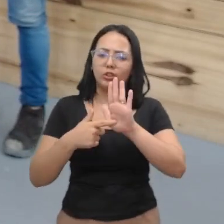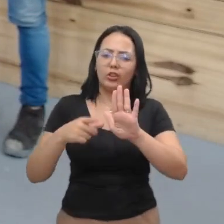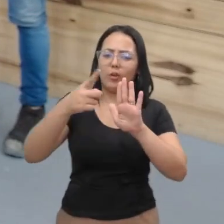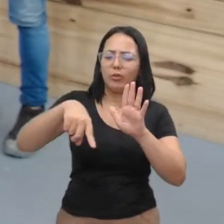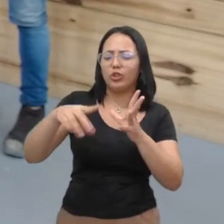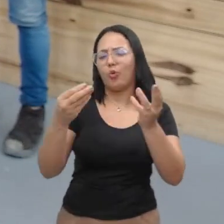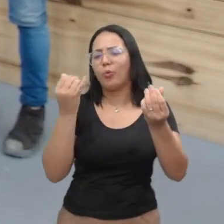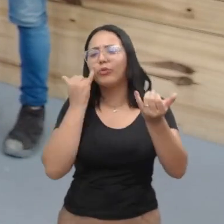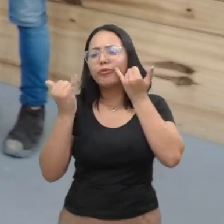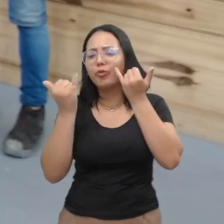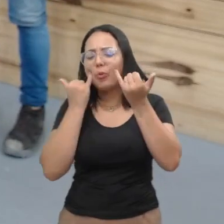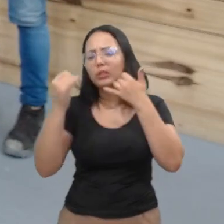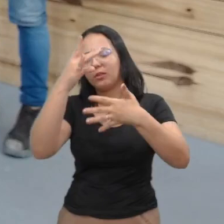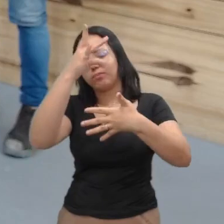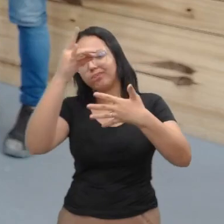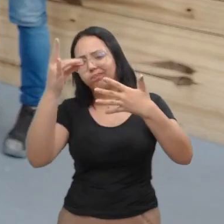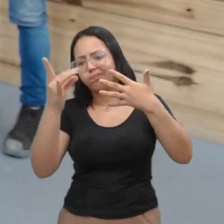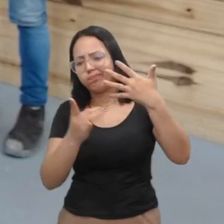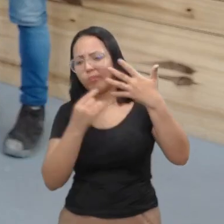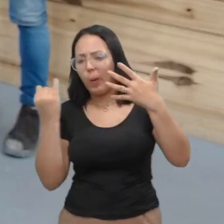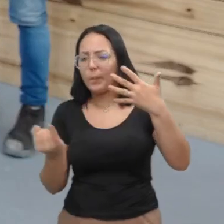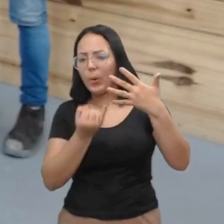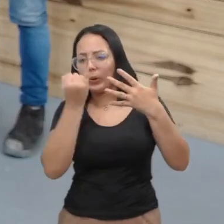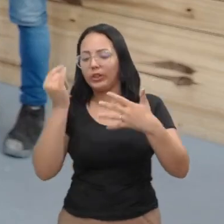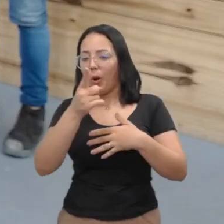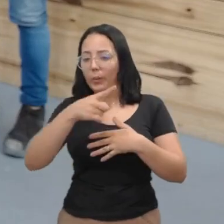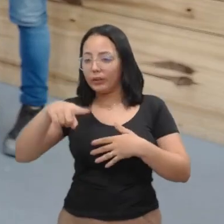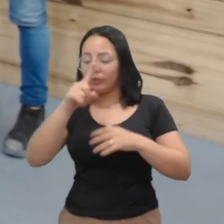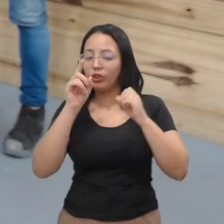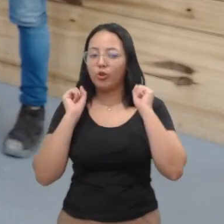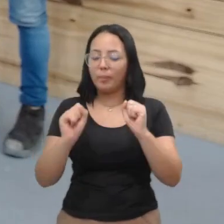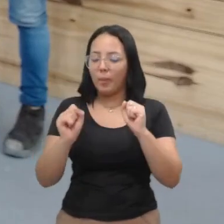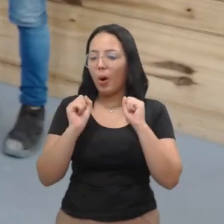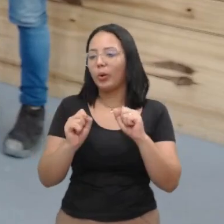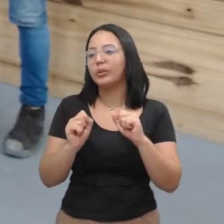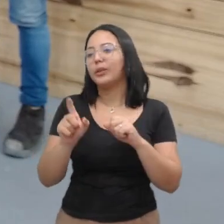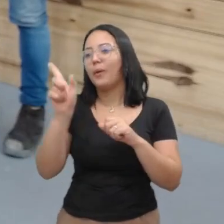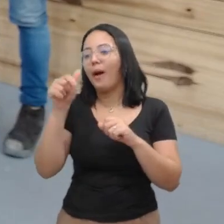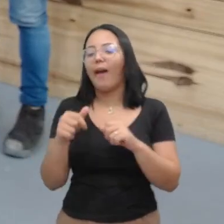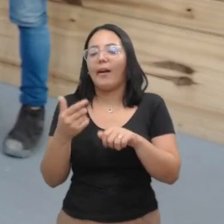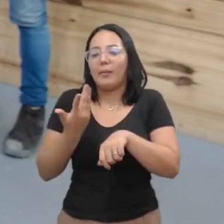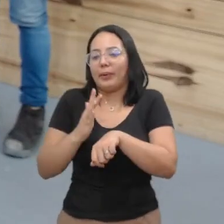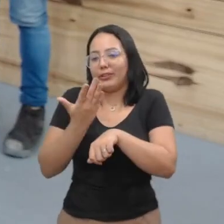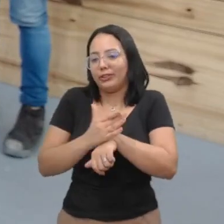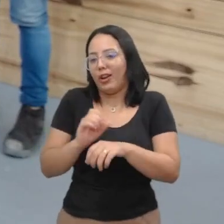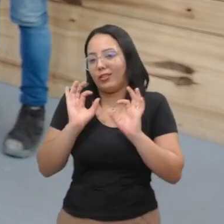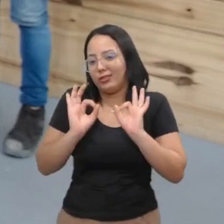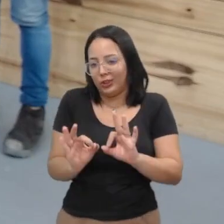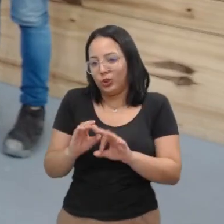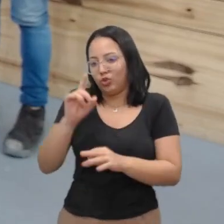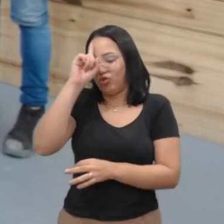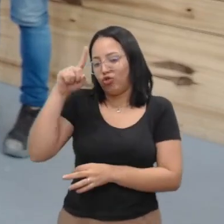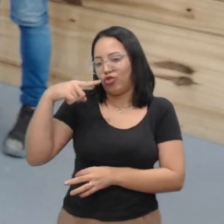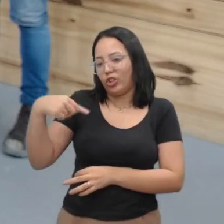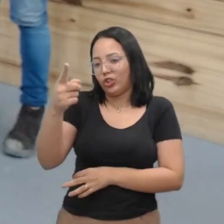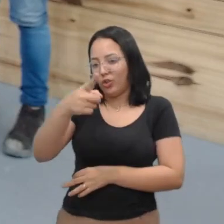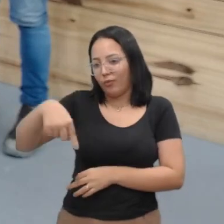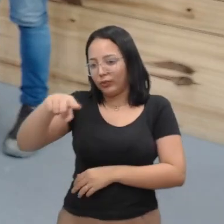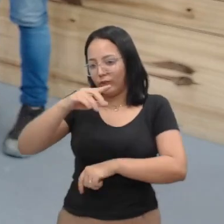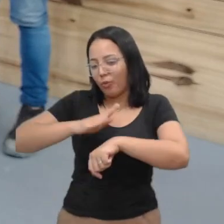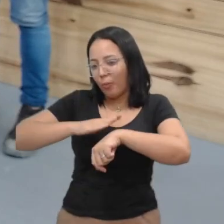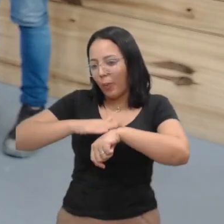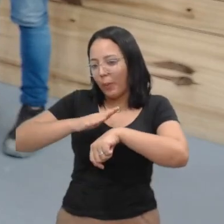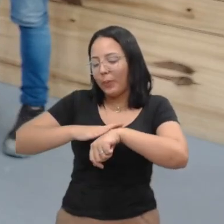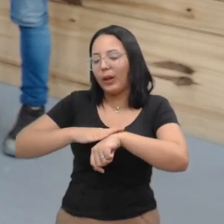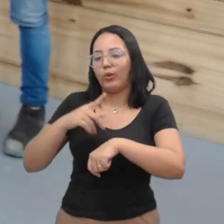tantas informações preciosas para que vocês possam, né, colocar em prática no dia a dia de vocês, no momento que vocês